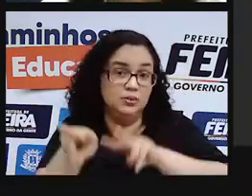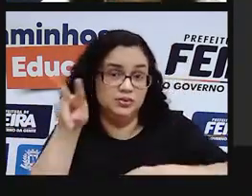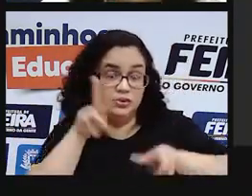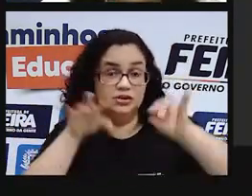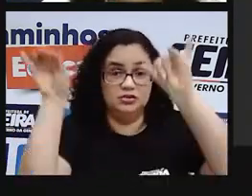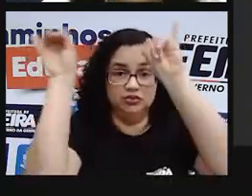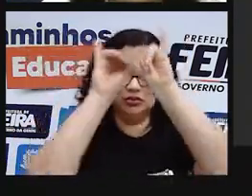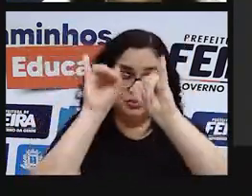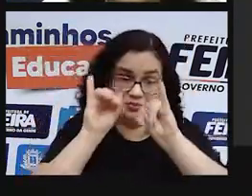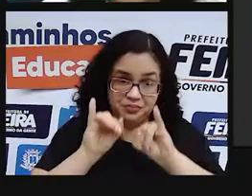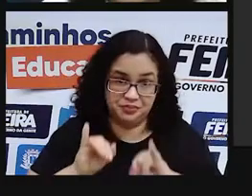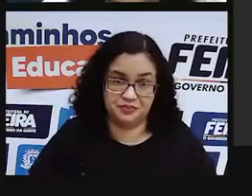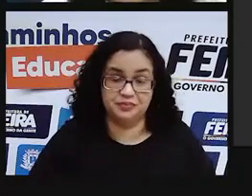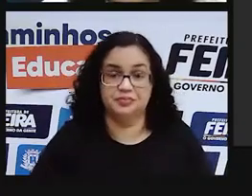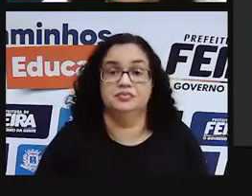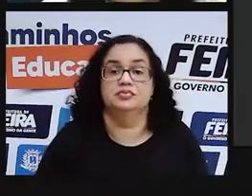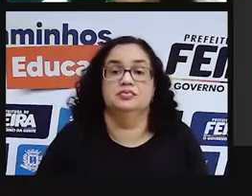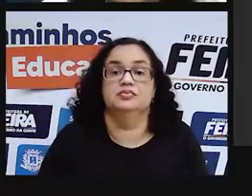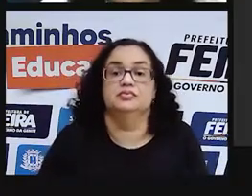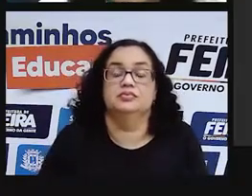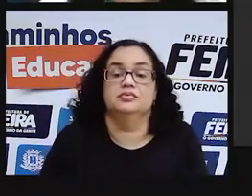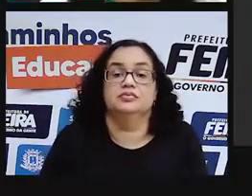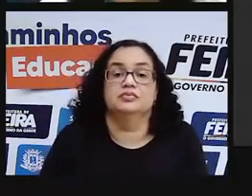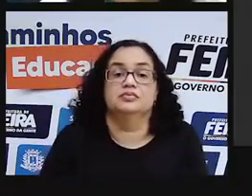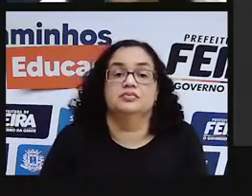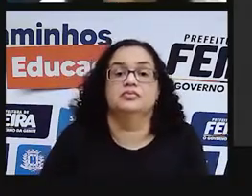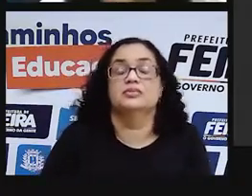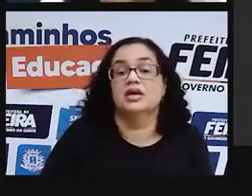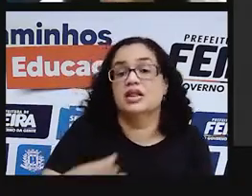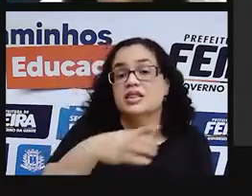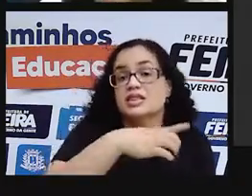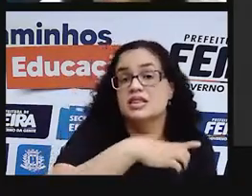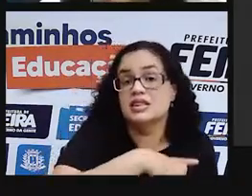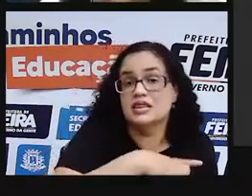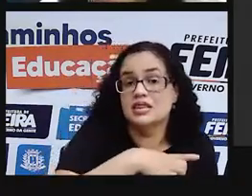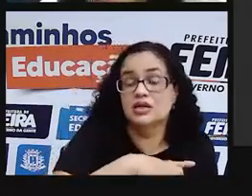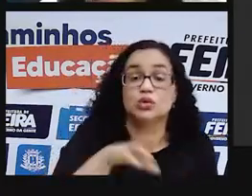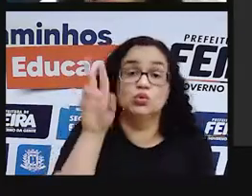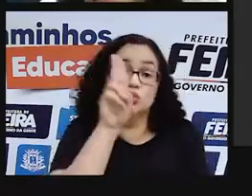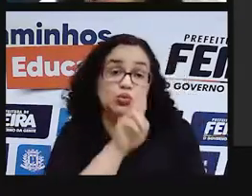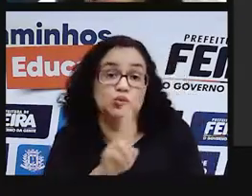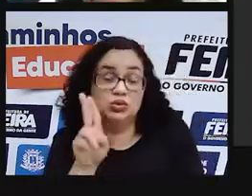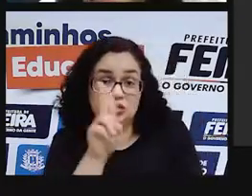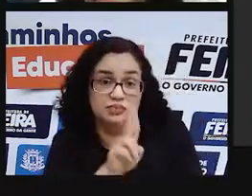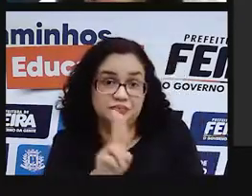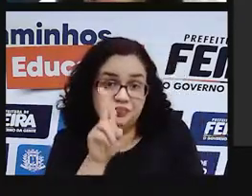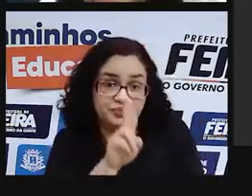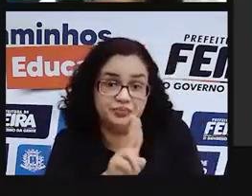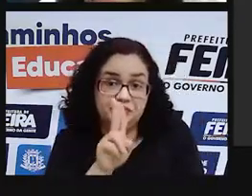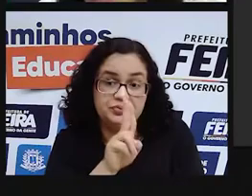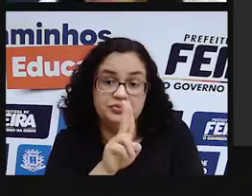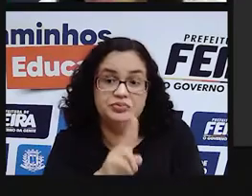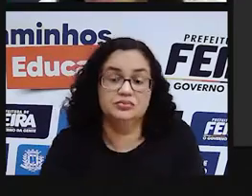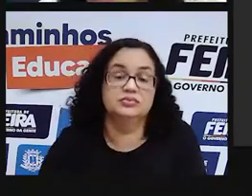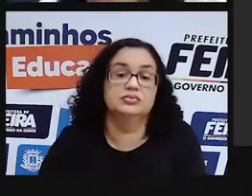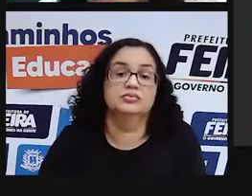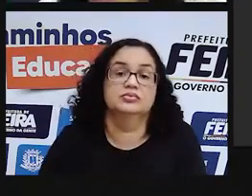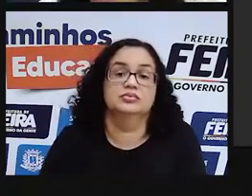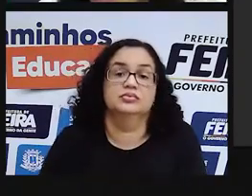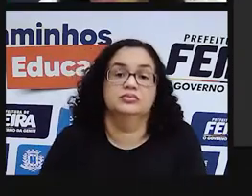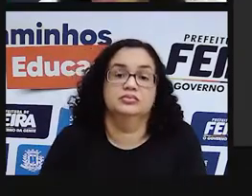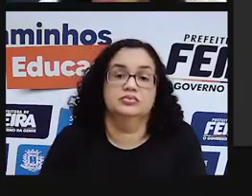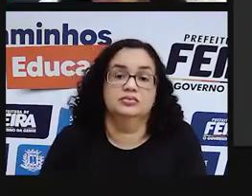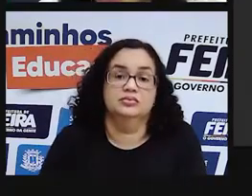imagem né em três dimensões ainda tem a opção de utilizar esse esse ícone